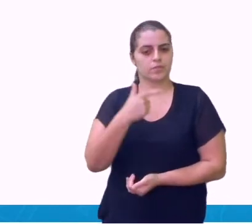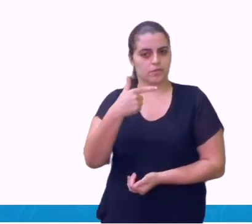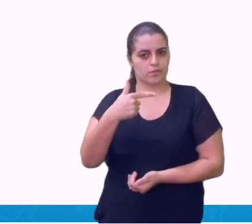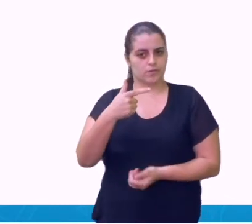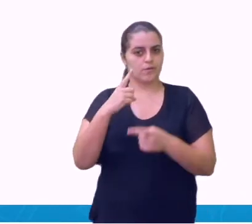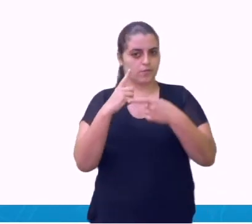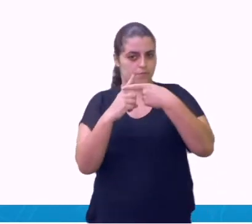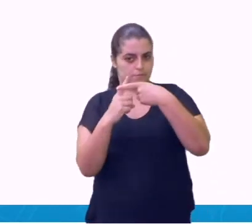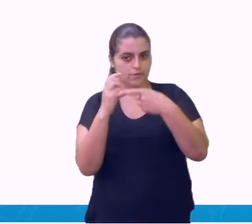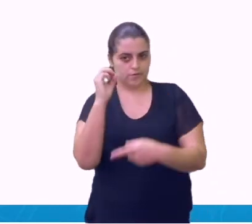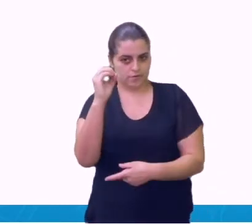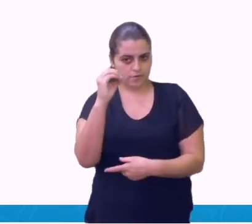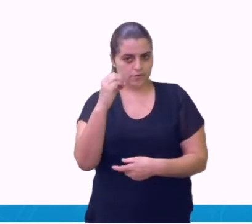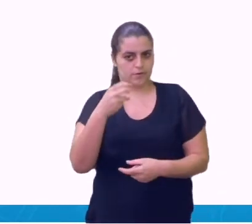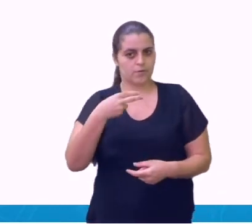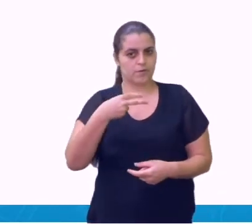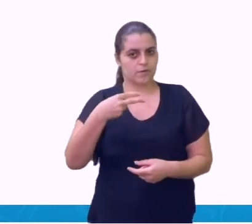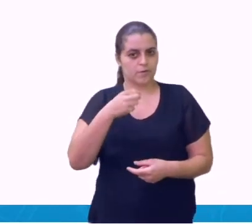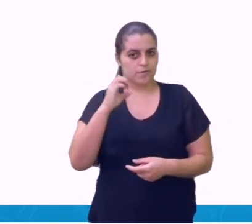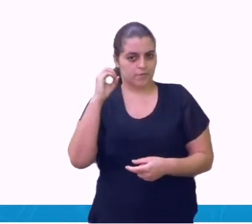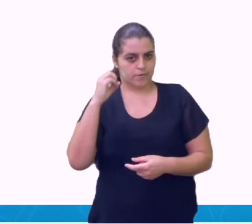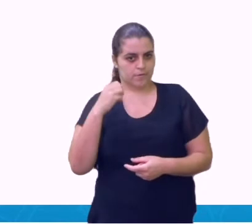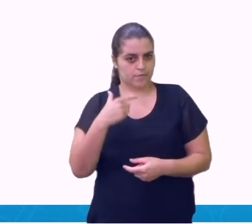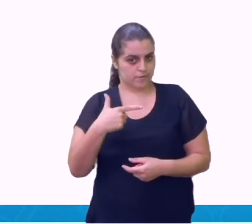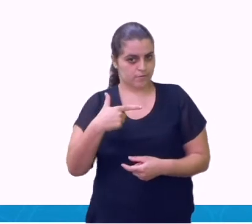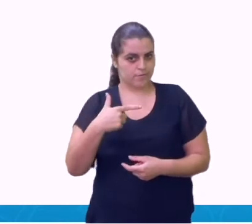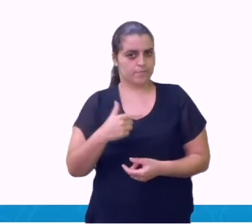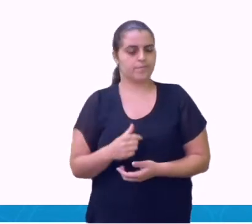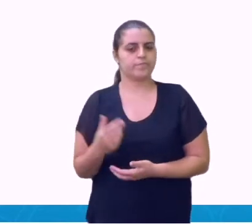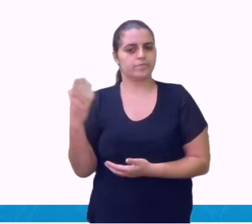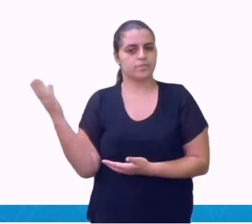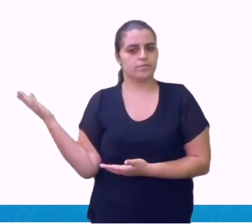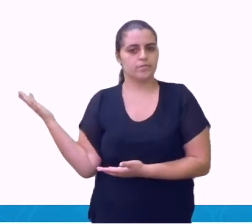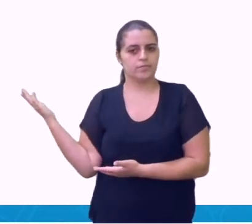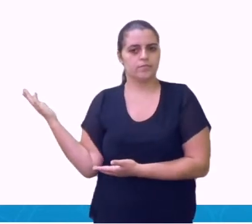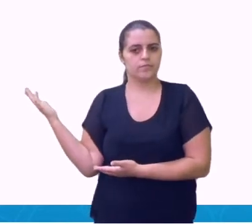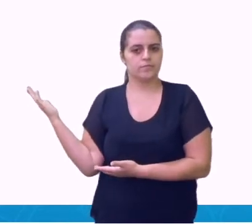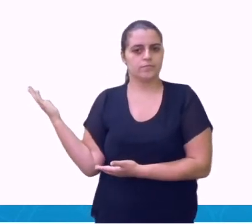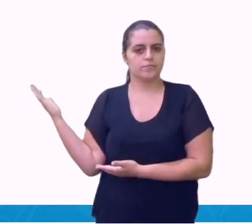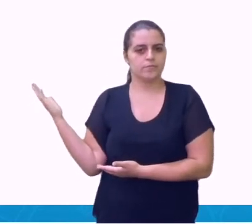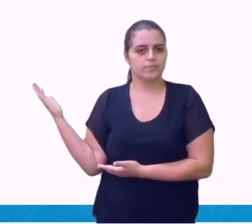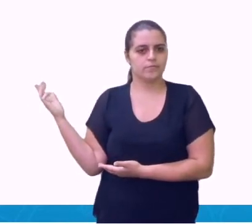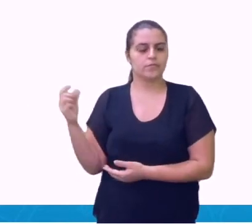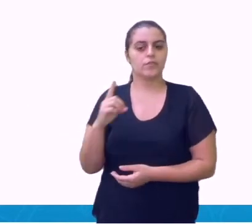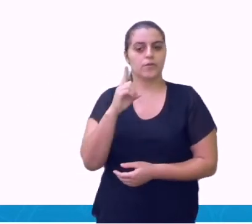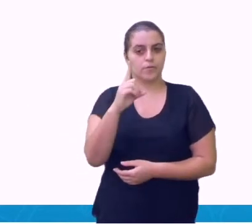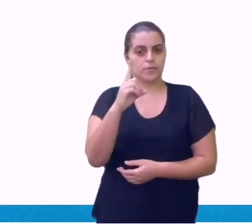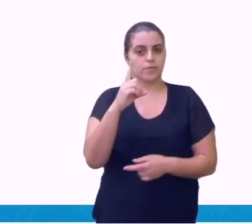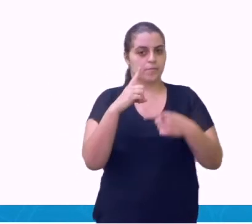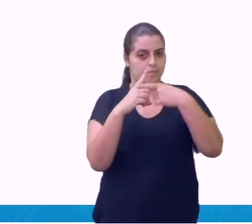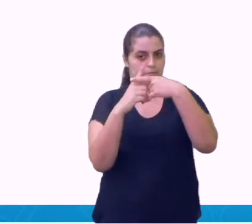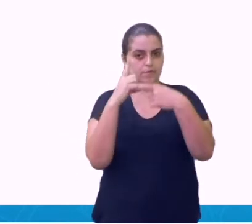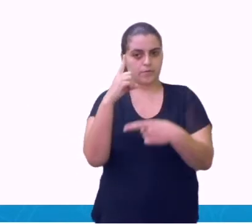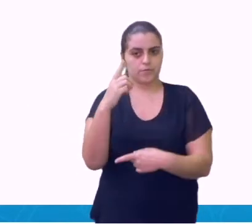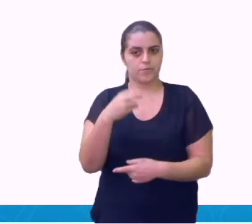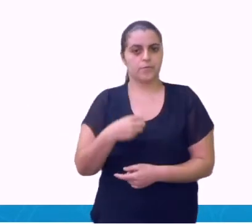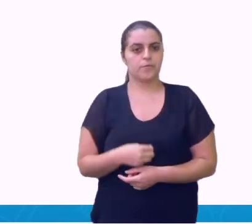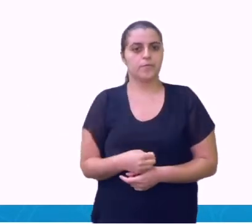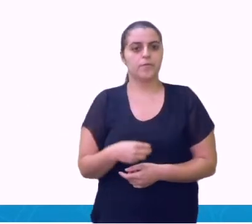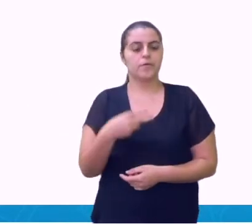2 mais 0, 2. Né? Eu tenho 2, não ganhei nenhum, 2. 1 mais 1 é igual